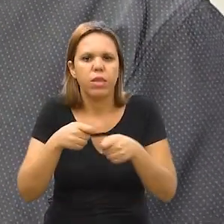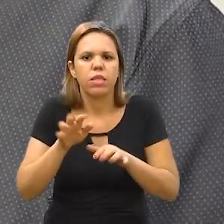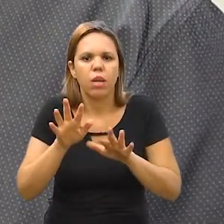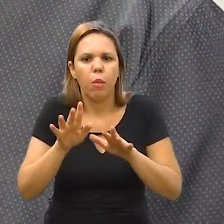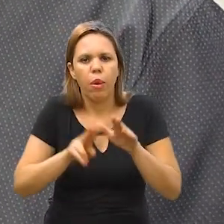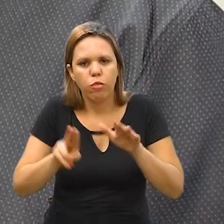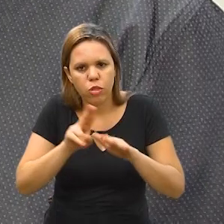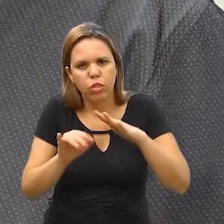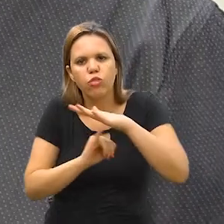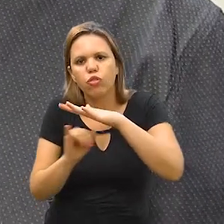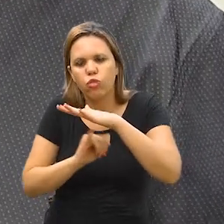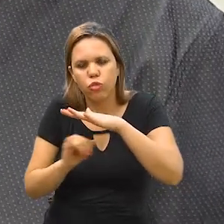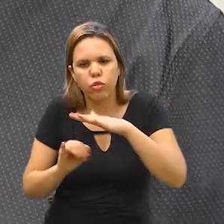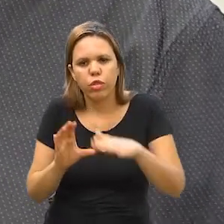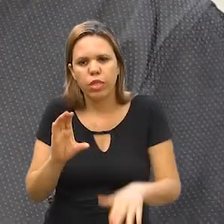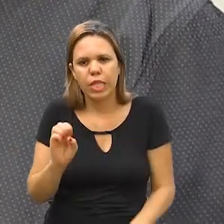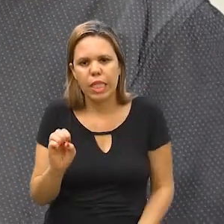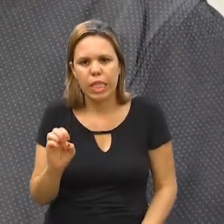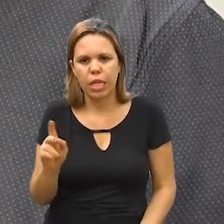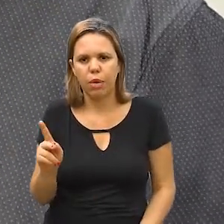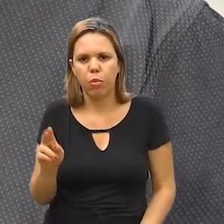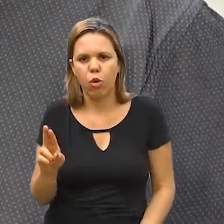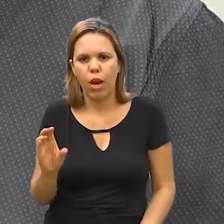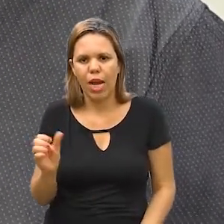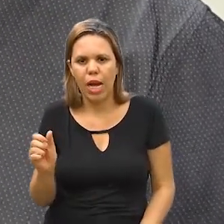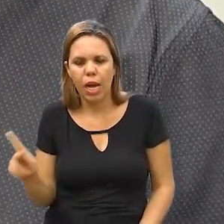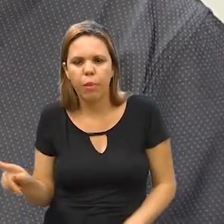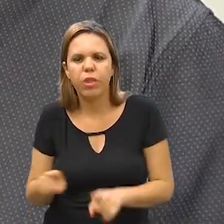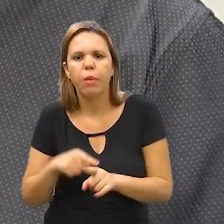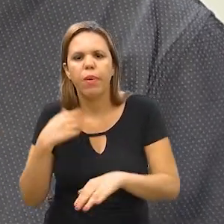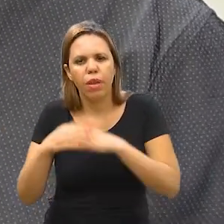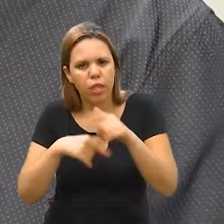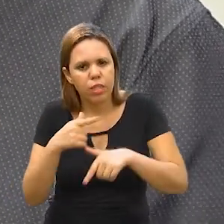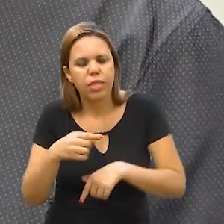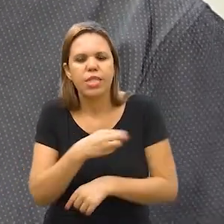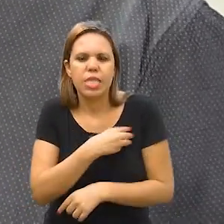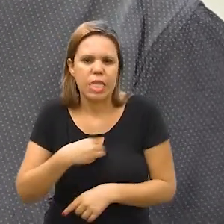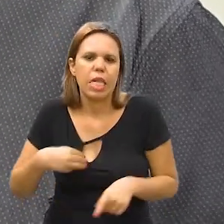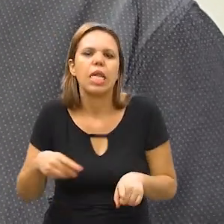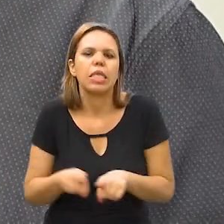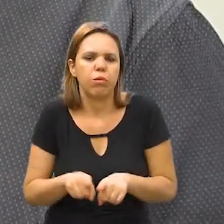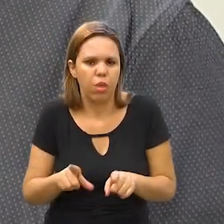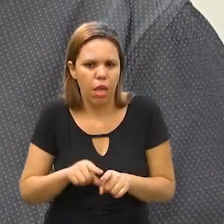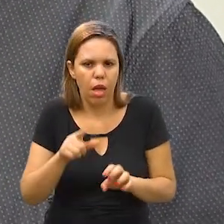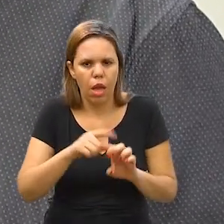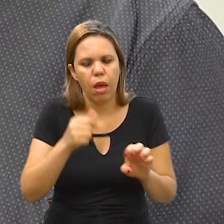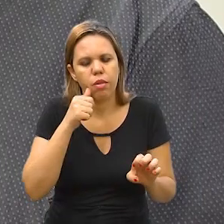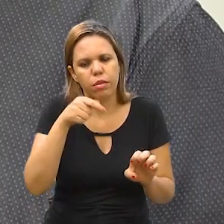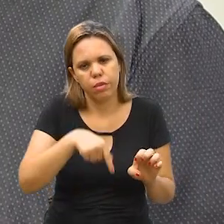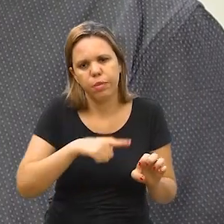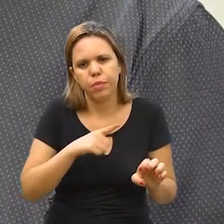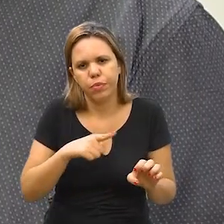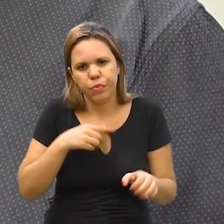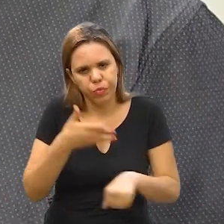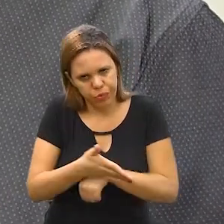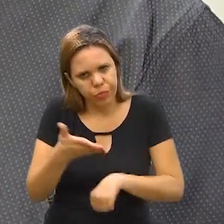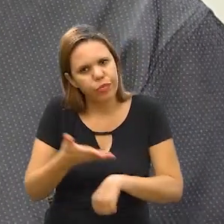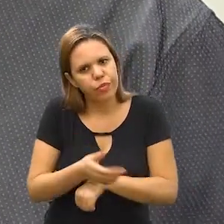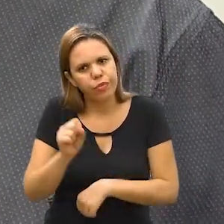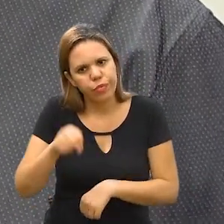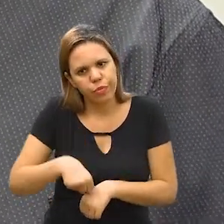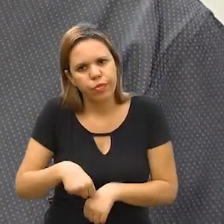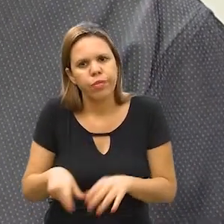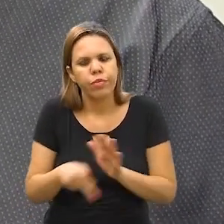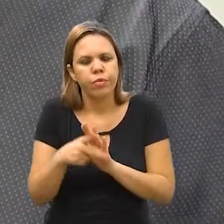temos instituições como o Ceprocamp que desenvolve atividades, o próprio Senai também. Então essa empreendedora ela vai ter esse acesso,